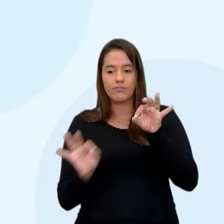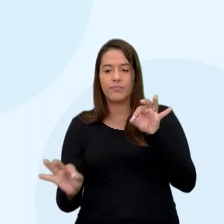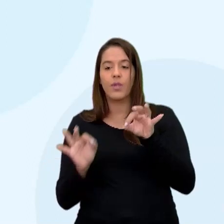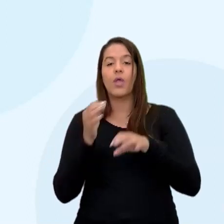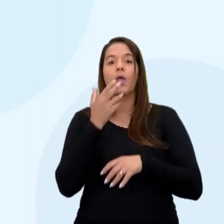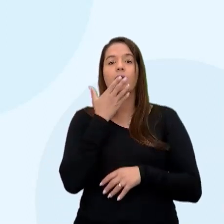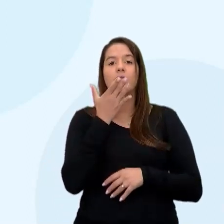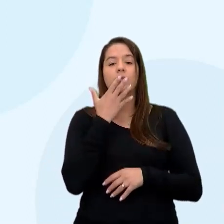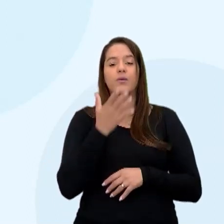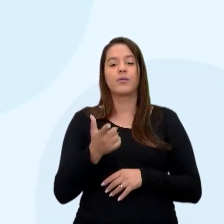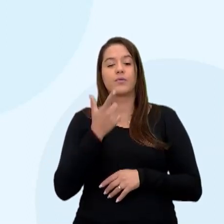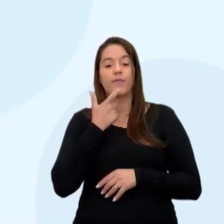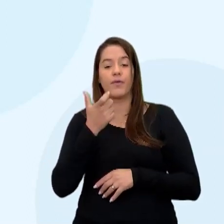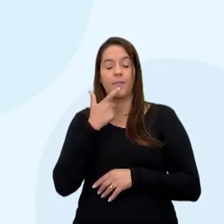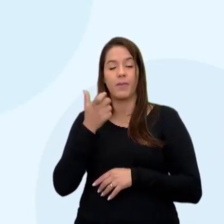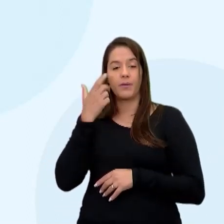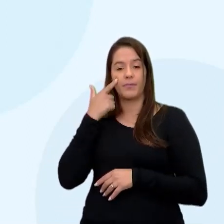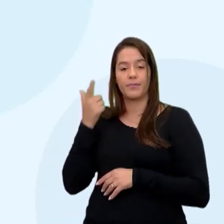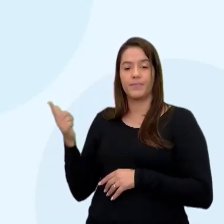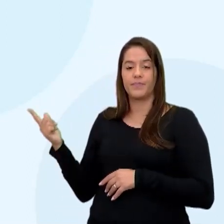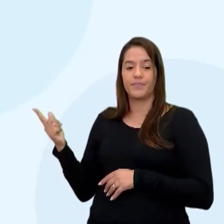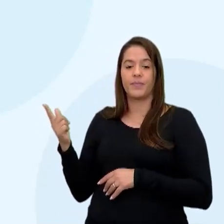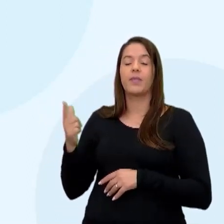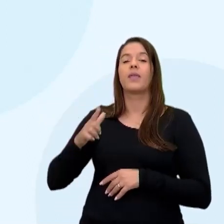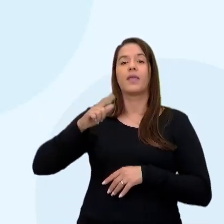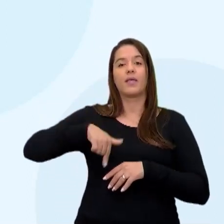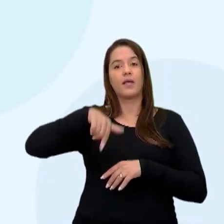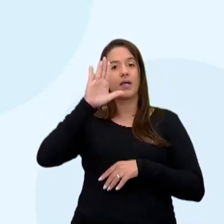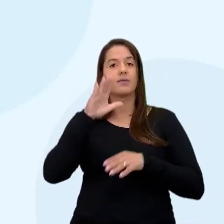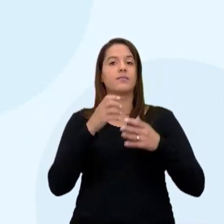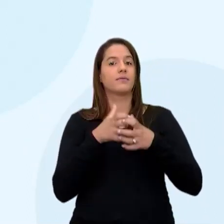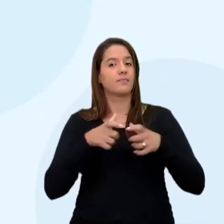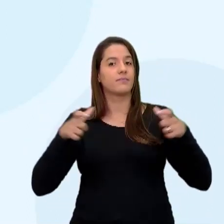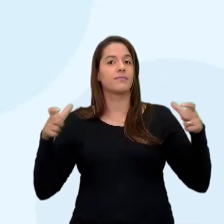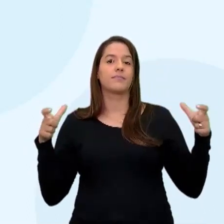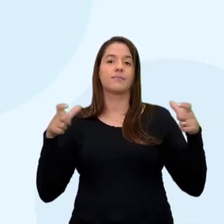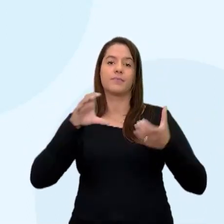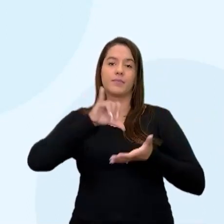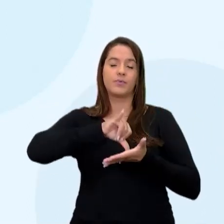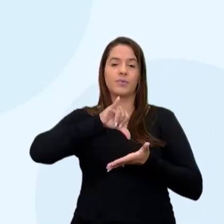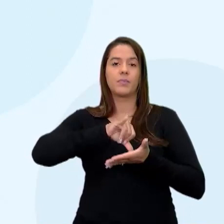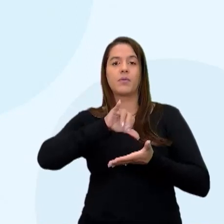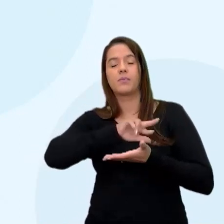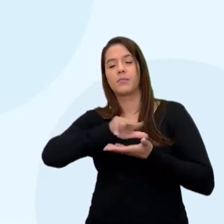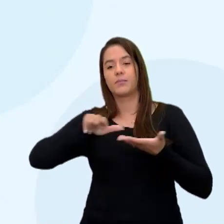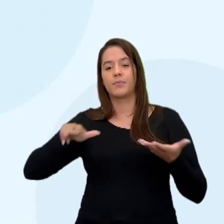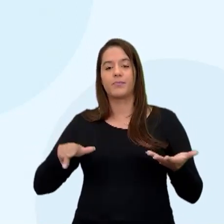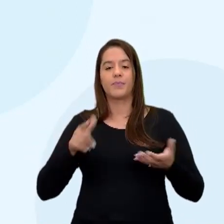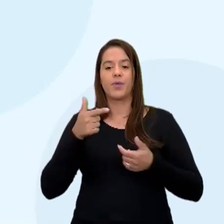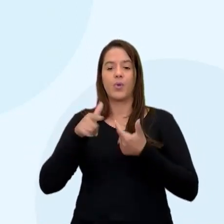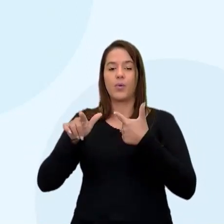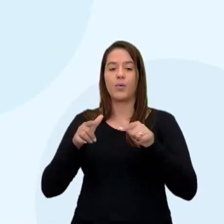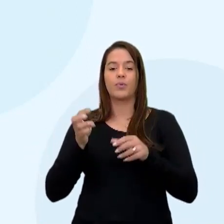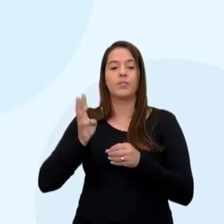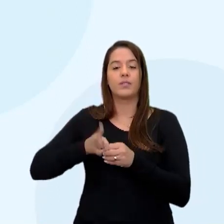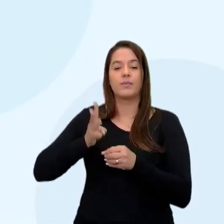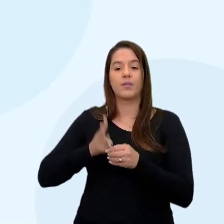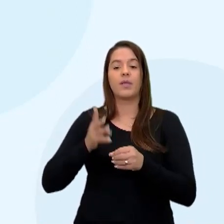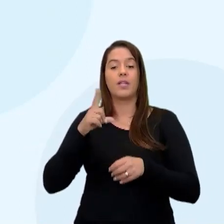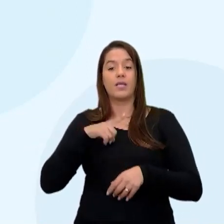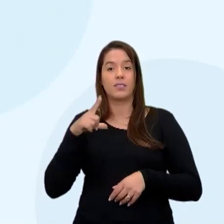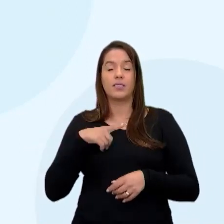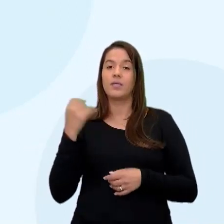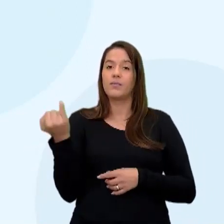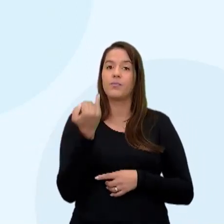o vermelho, na qual aparecem aí as grandes metrópoles nacionais e as outras metrópoles. Vejam a influência que elas